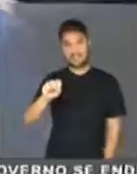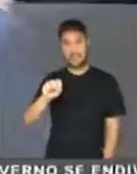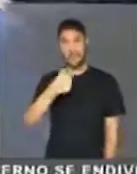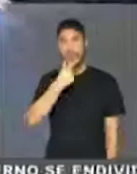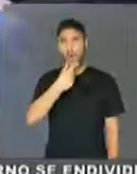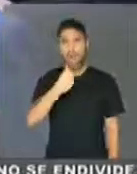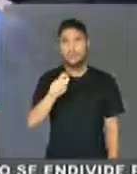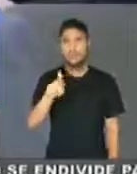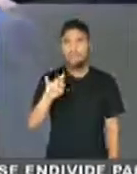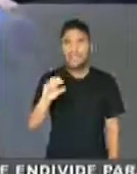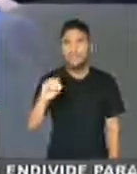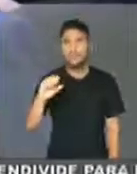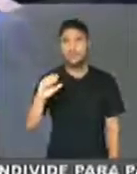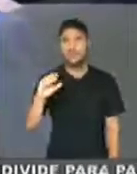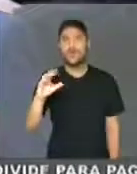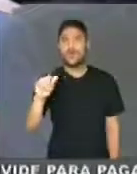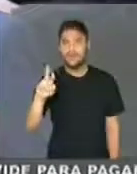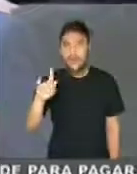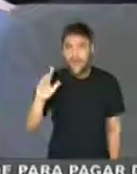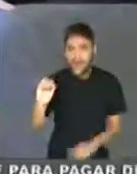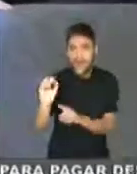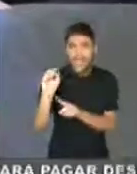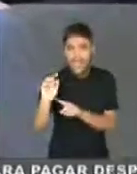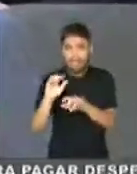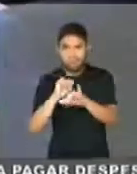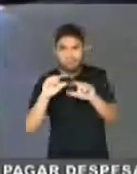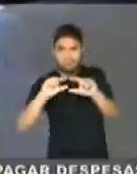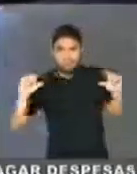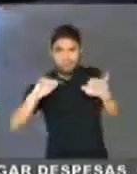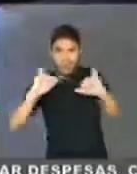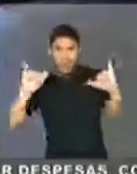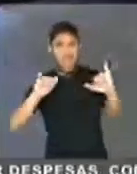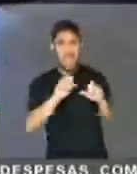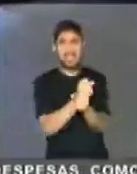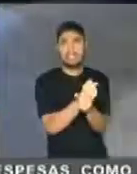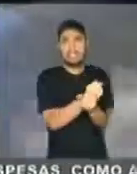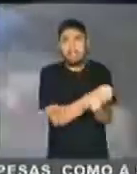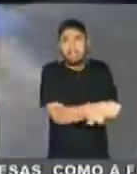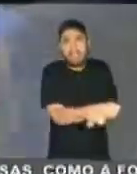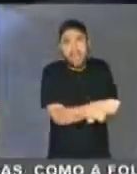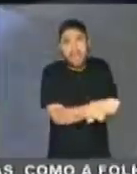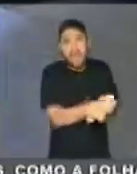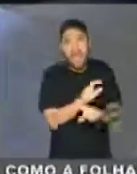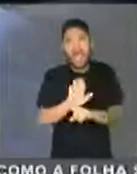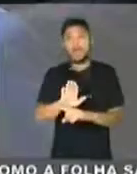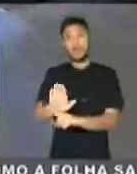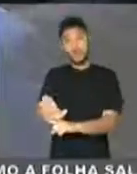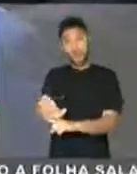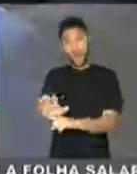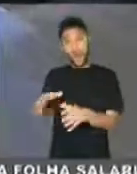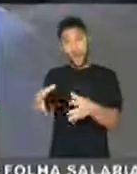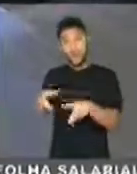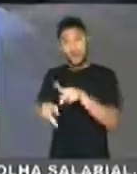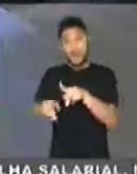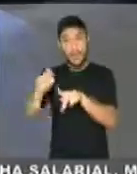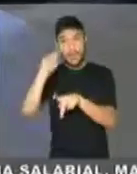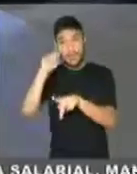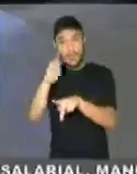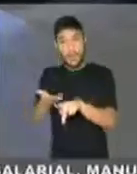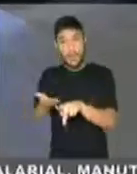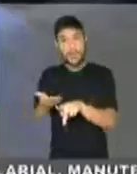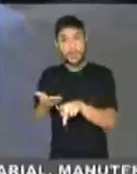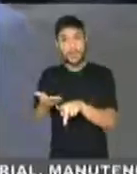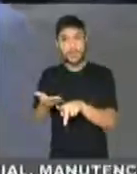Sérgio Camargo, que disse que a escravidão foi benéfica para os negros.